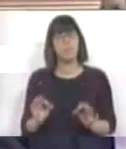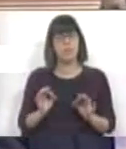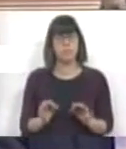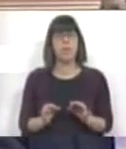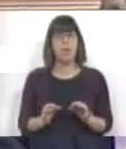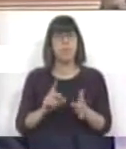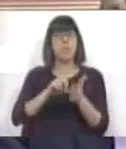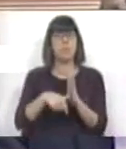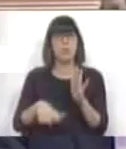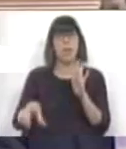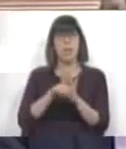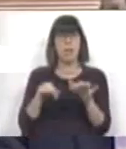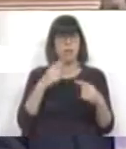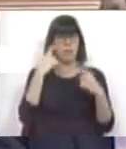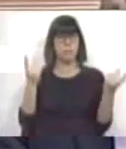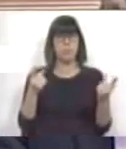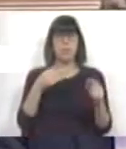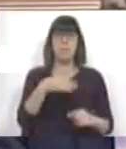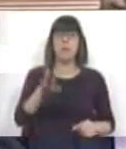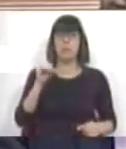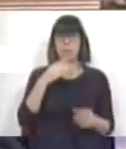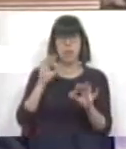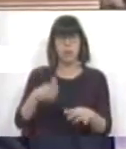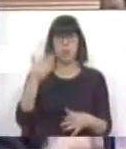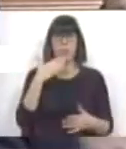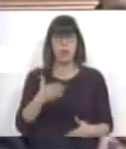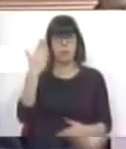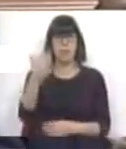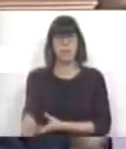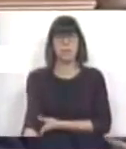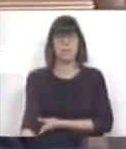favoravelmente o projeto de lei aqui trazido pelo Partido Socialista. Obrigado, Sr. Deputado, tenho concluído. Obrigado. Obrigado.